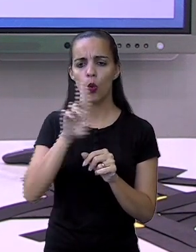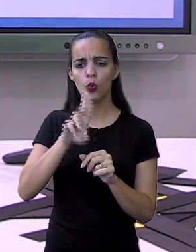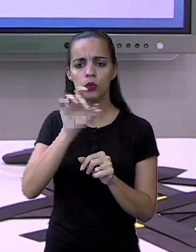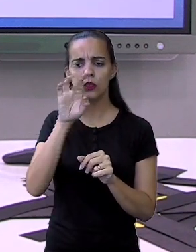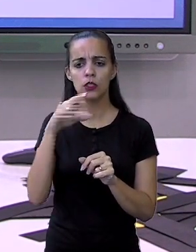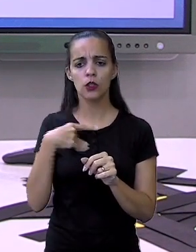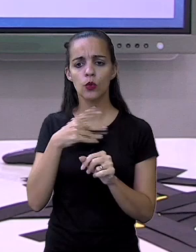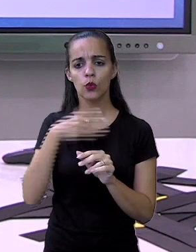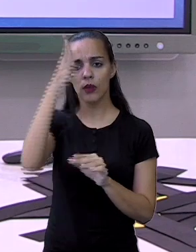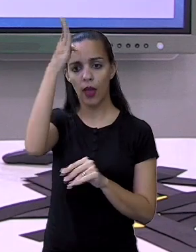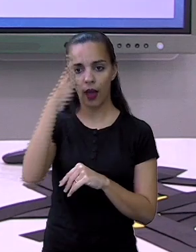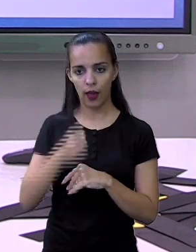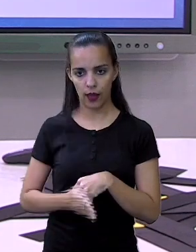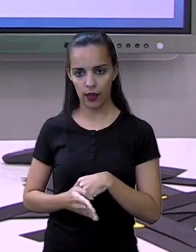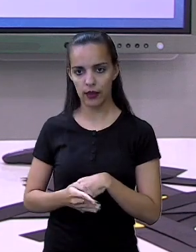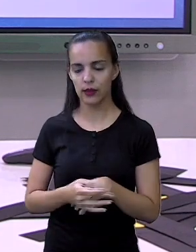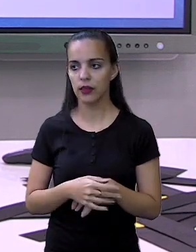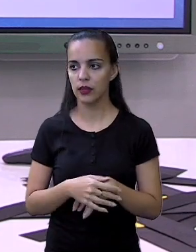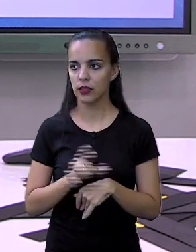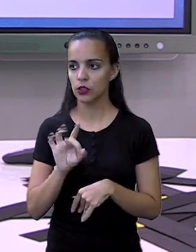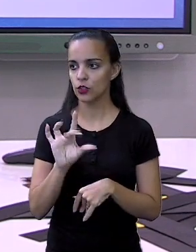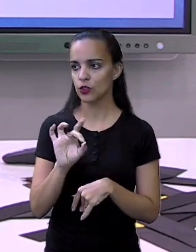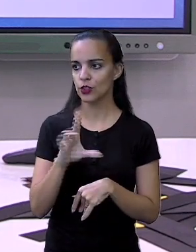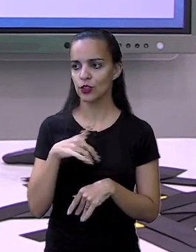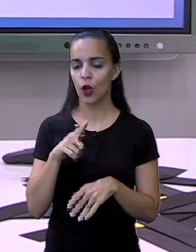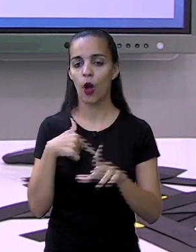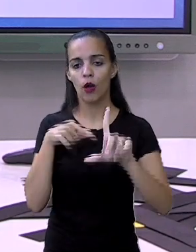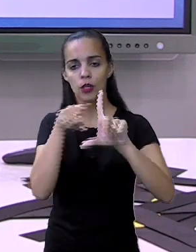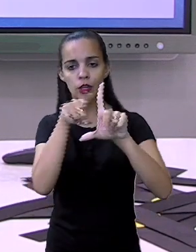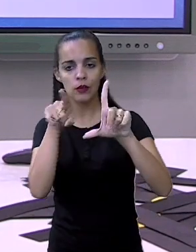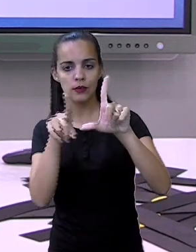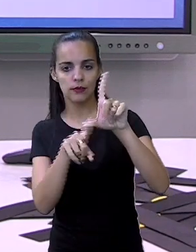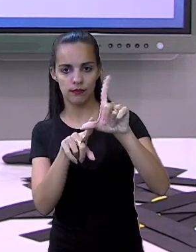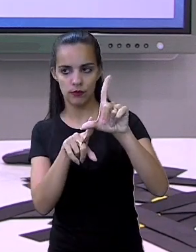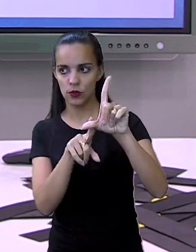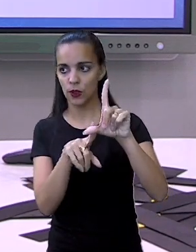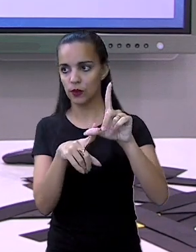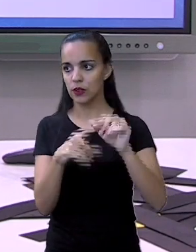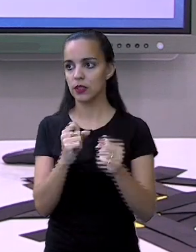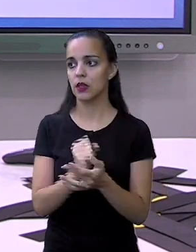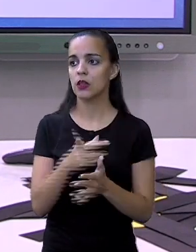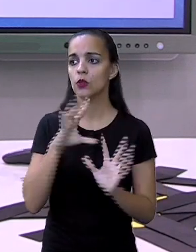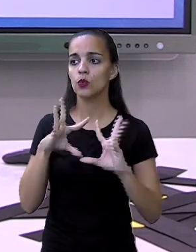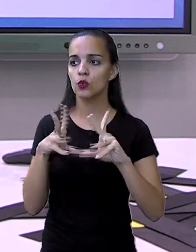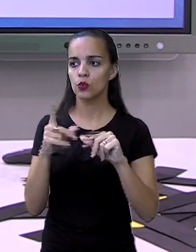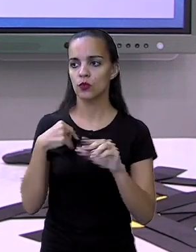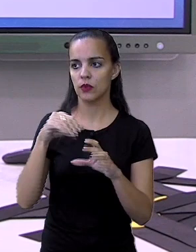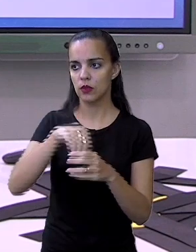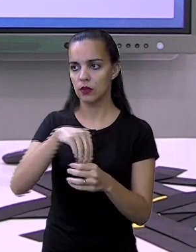retinha bem fina, eu ia verificar que eles são ângulos o quê?